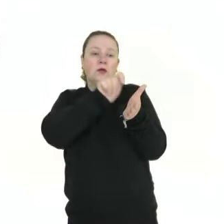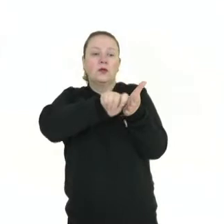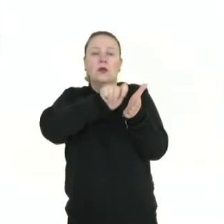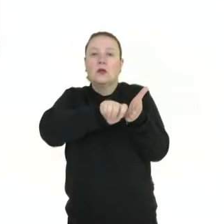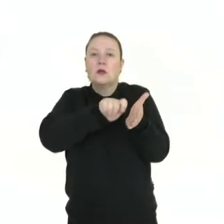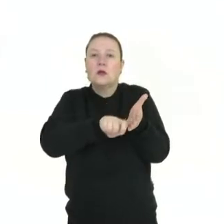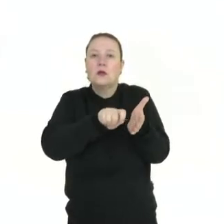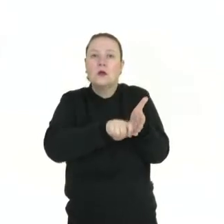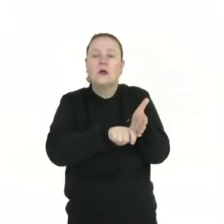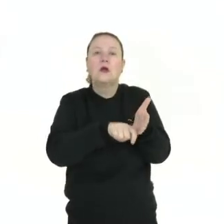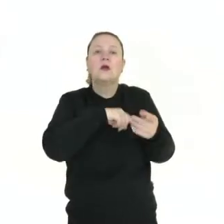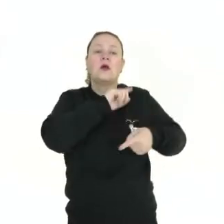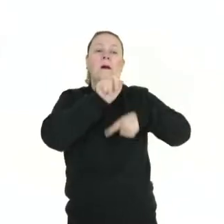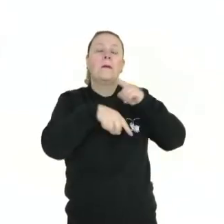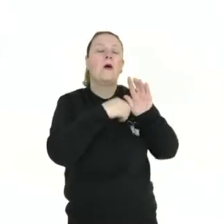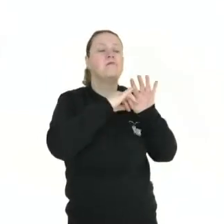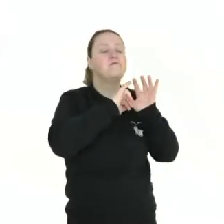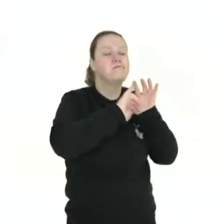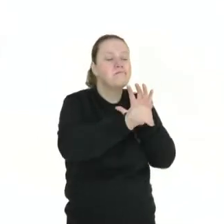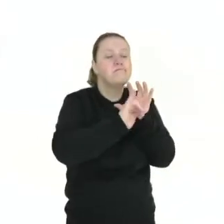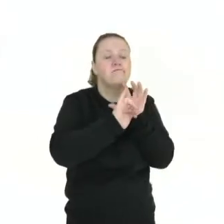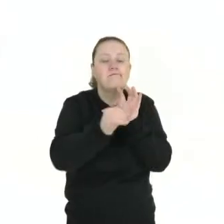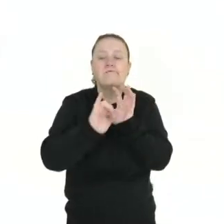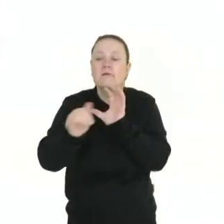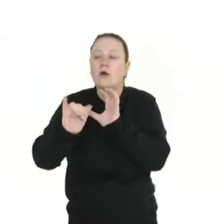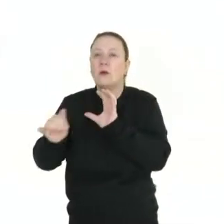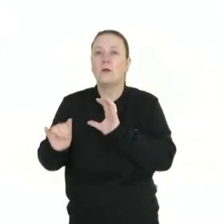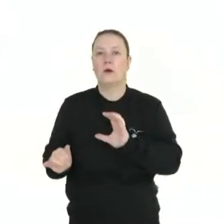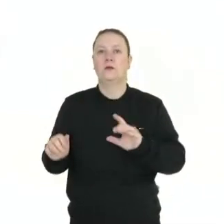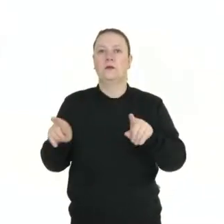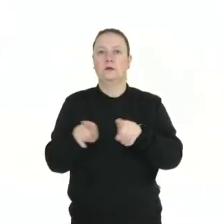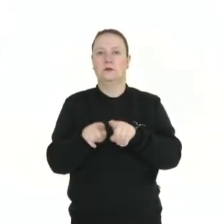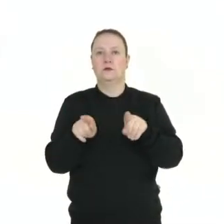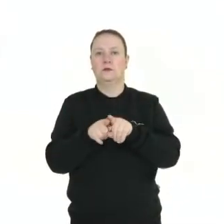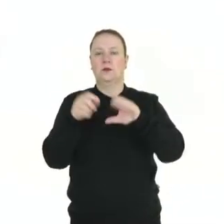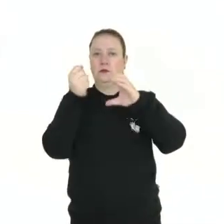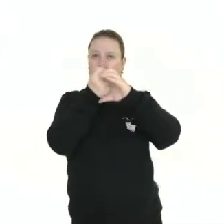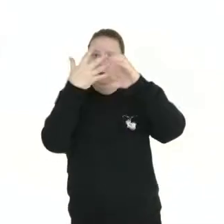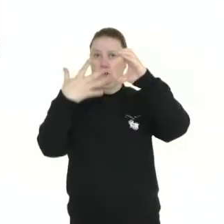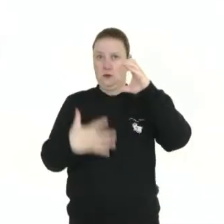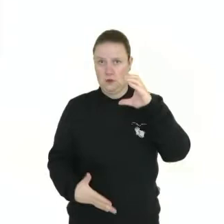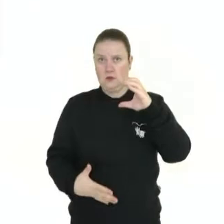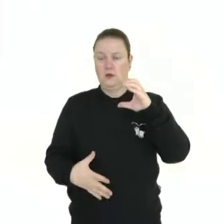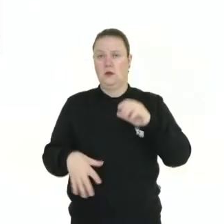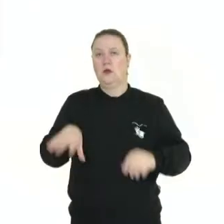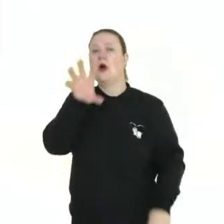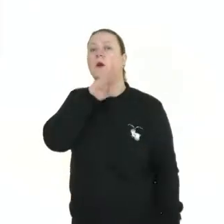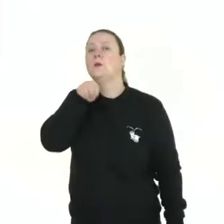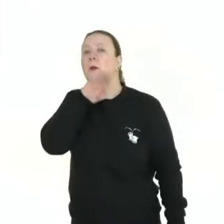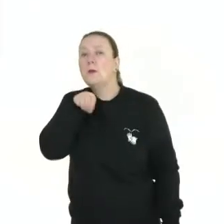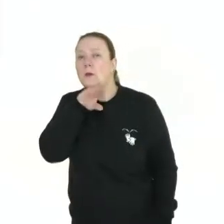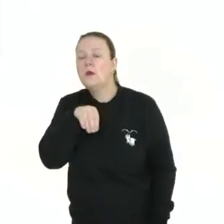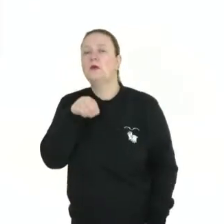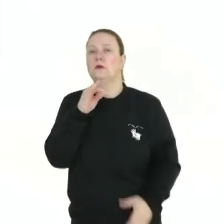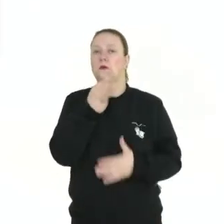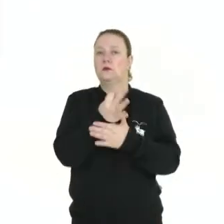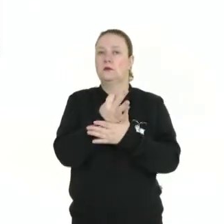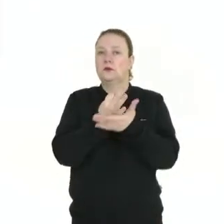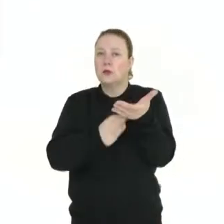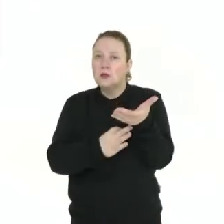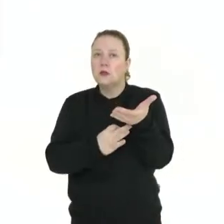contados, certo? Por isso, preservam muitas características da oralidade. O texto transcrito